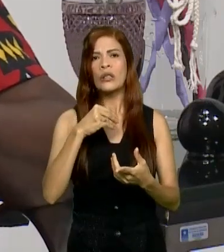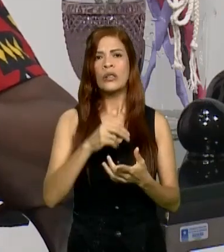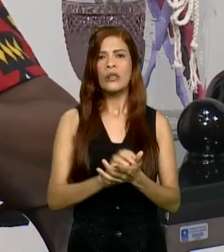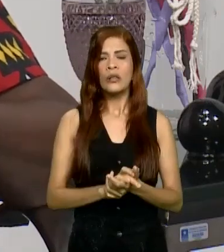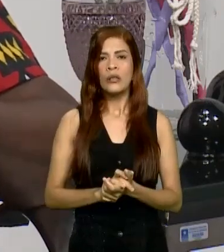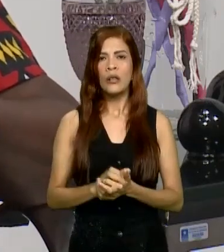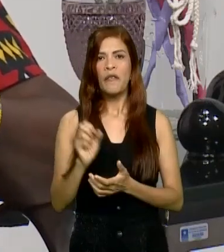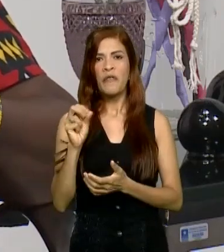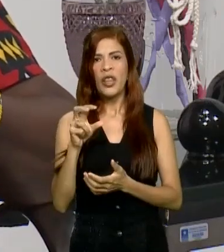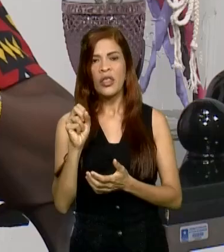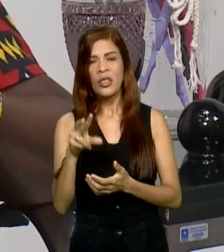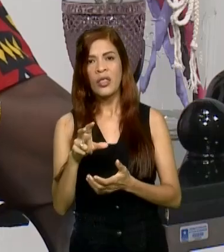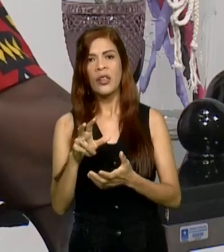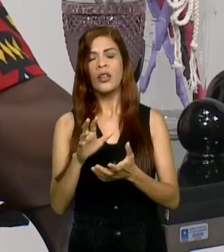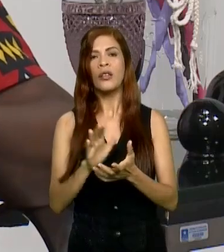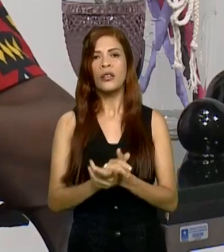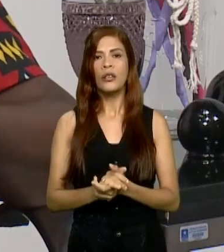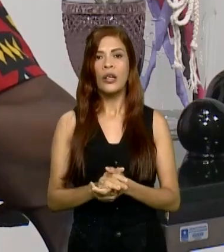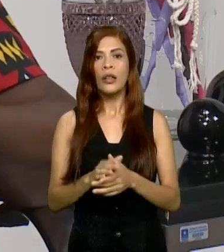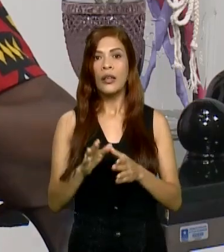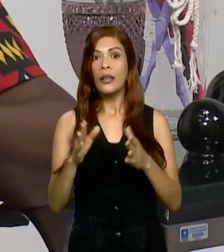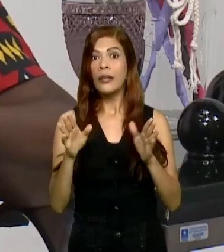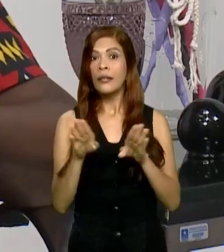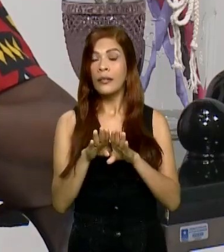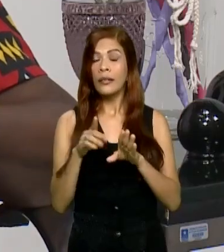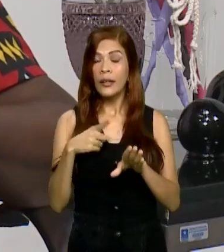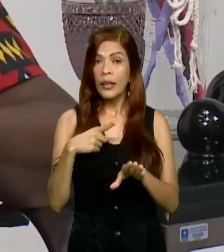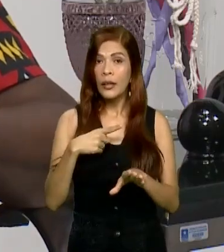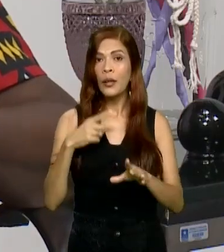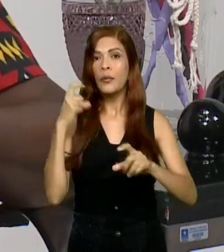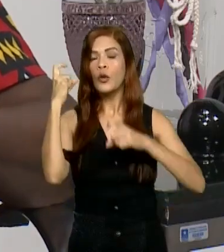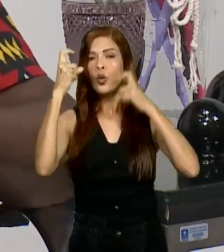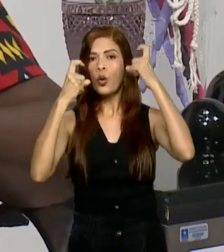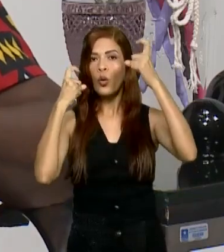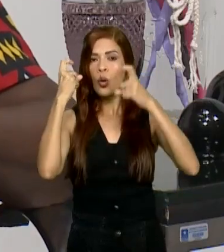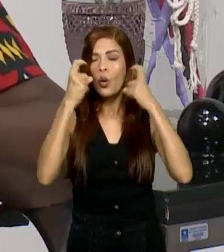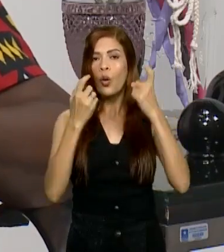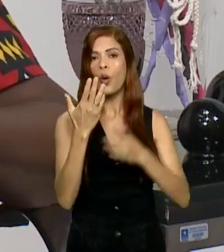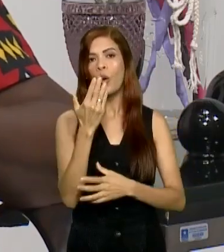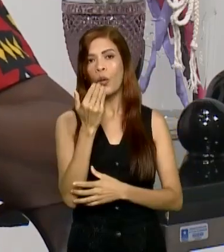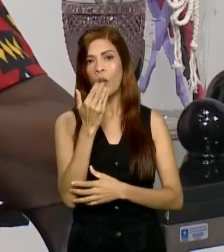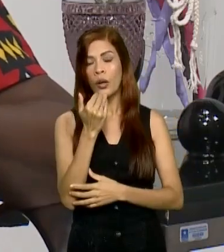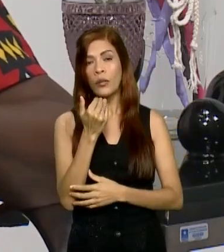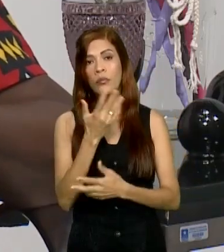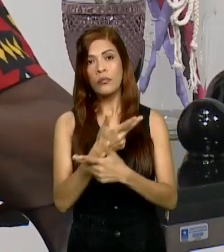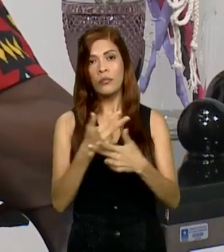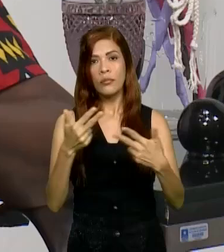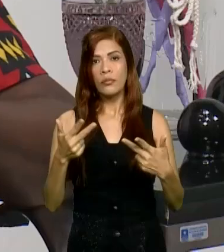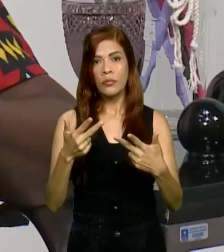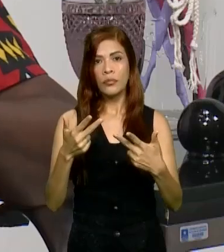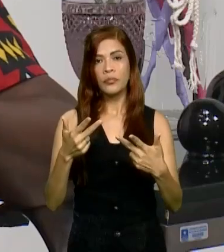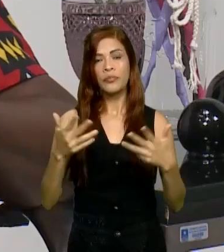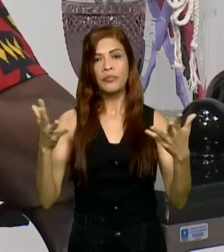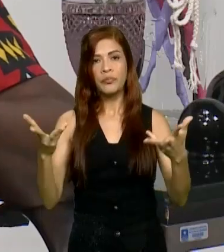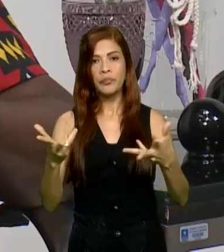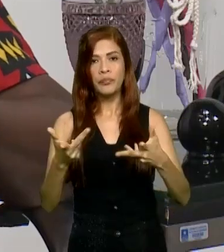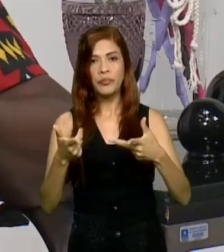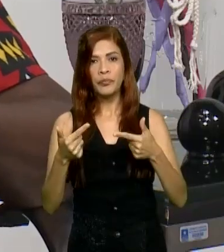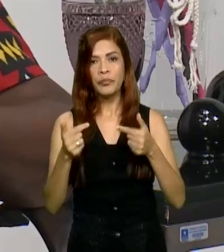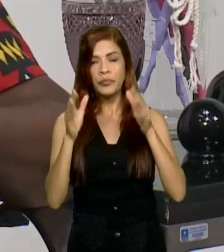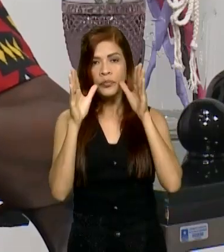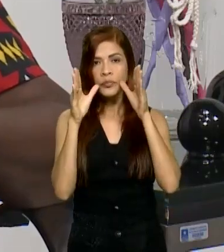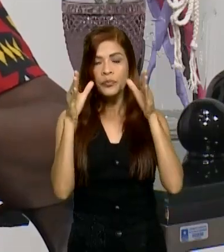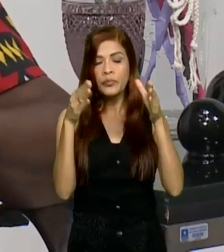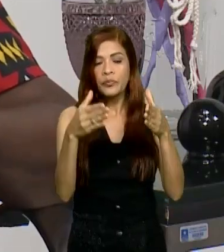estamos ingerindo. Além de ter essa preocupação também com a alimentação de qualidade e focar na valorização